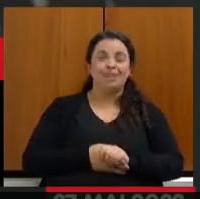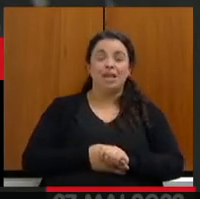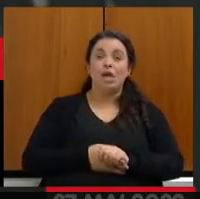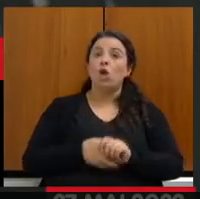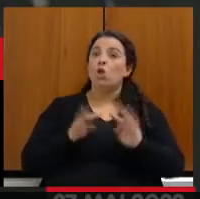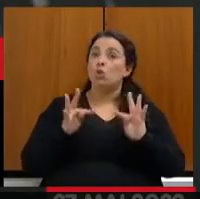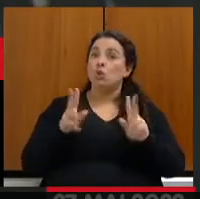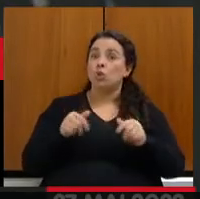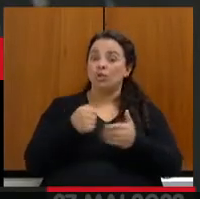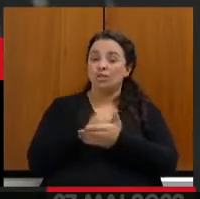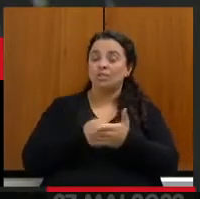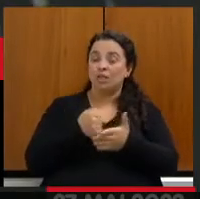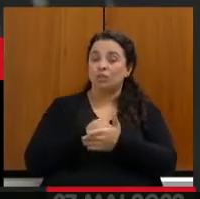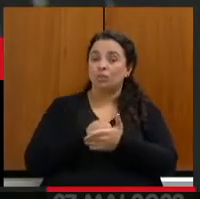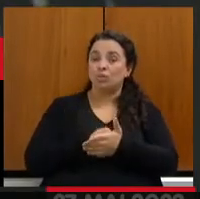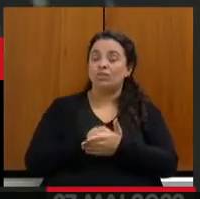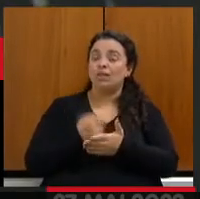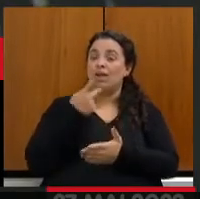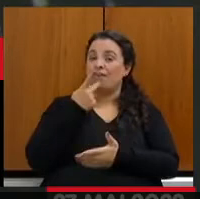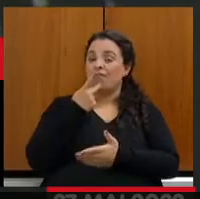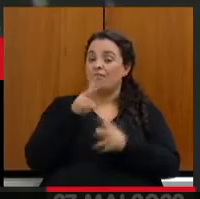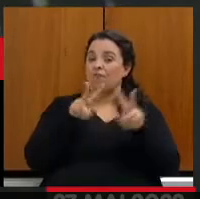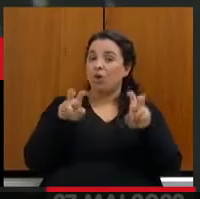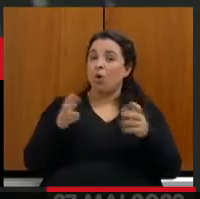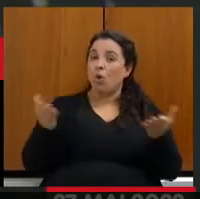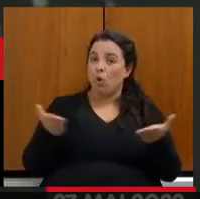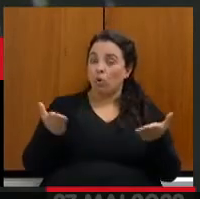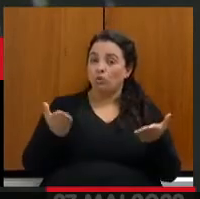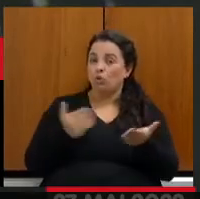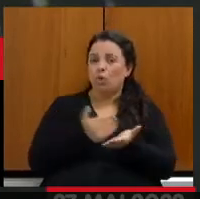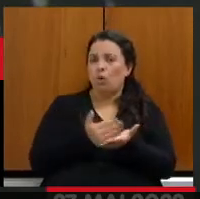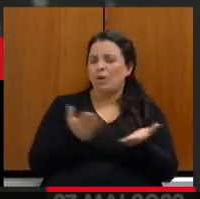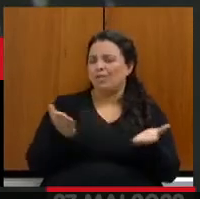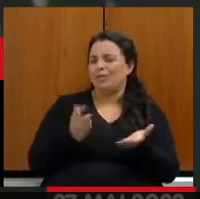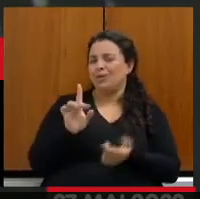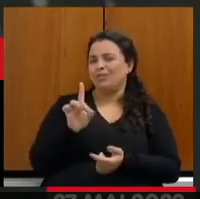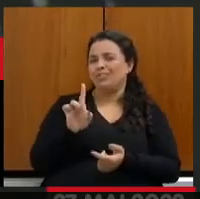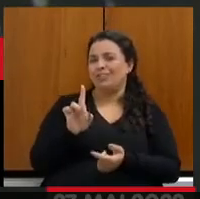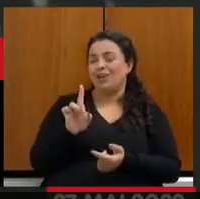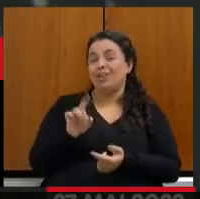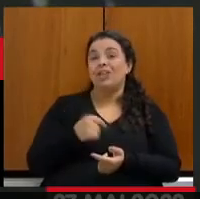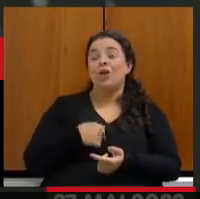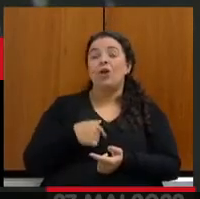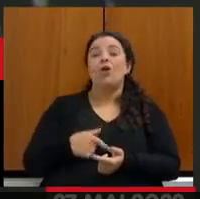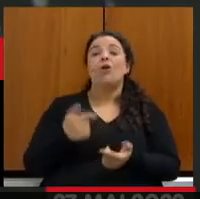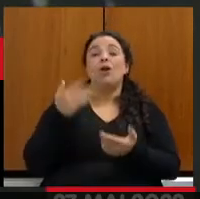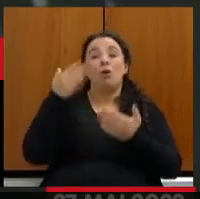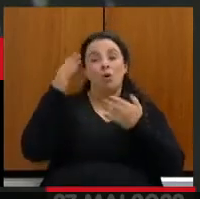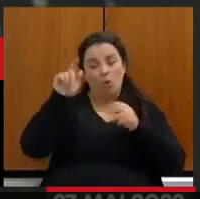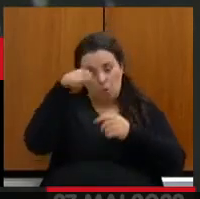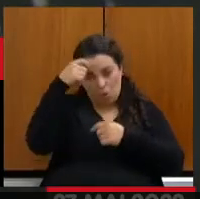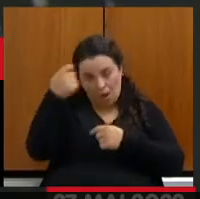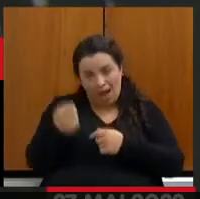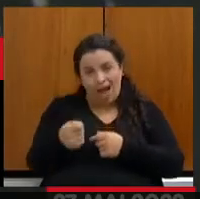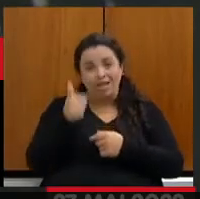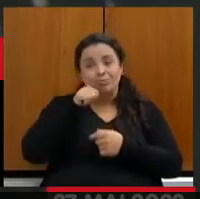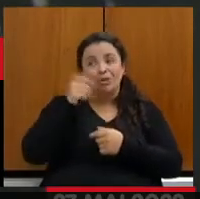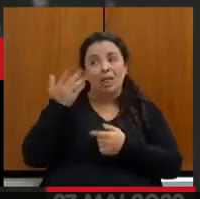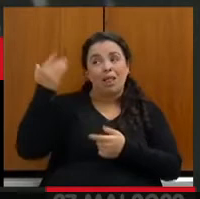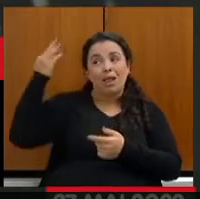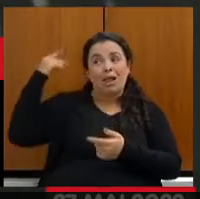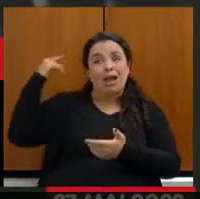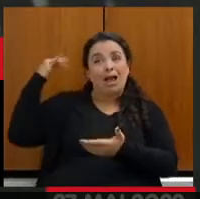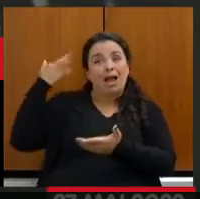que nós estamos hoje não começam nesta sessão então quero Honrar as mulheres que seguiram e luta para que hoje nós pudéssemos estar aqui